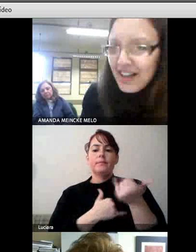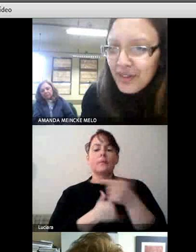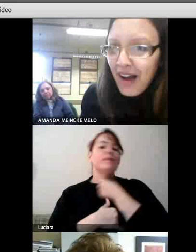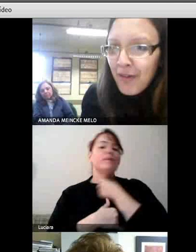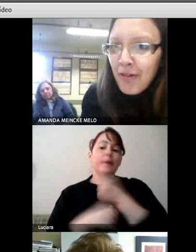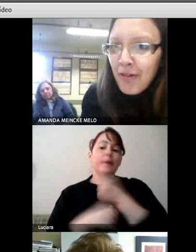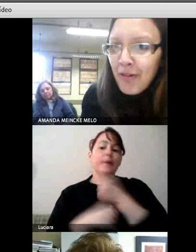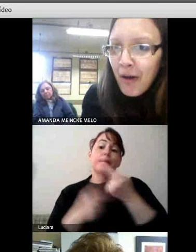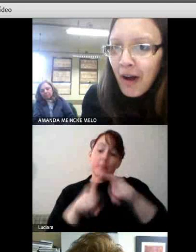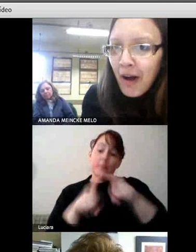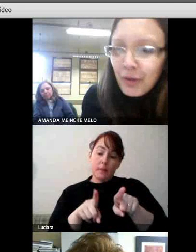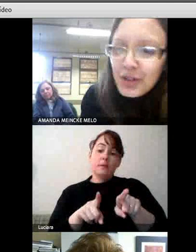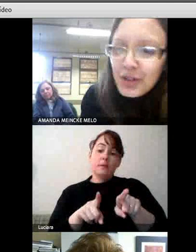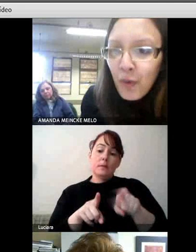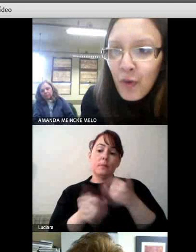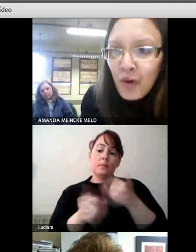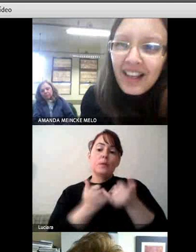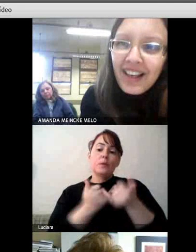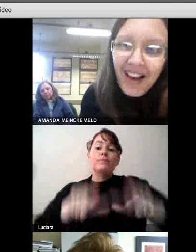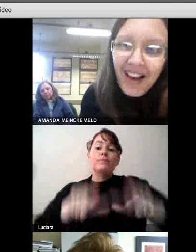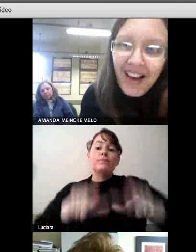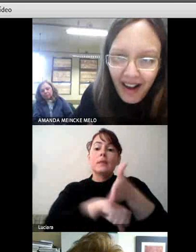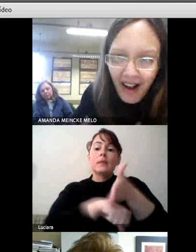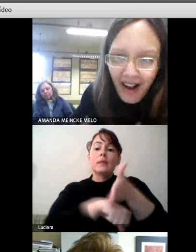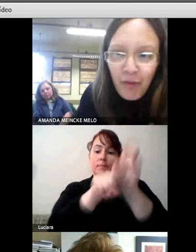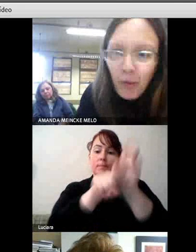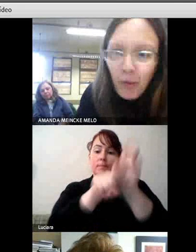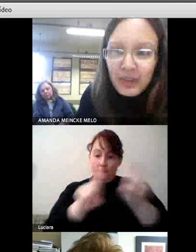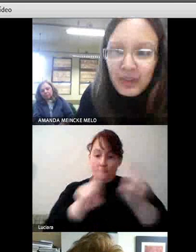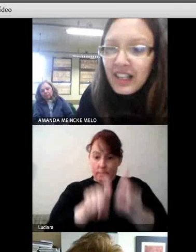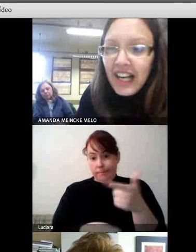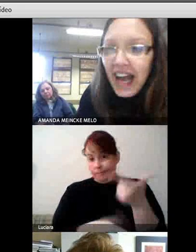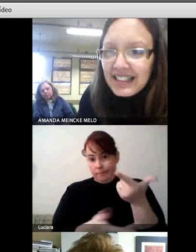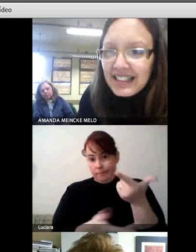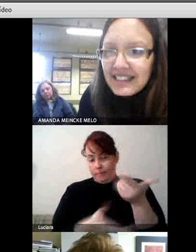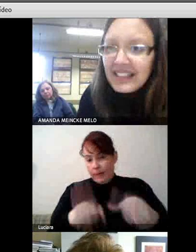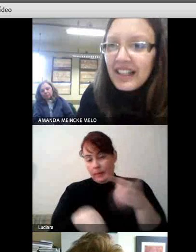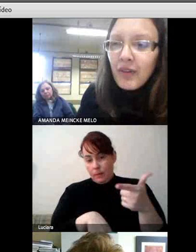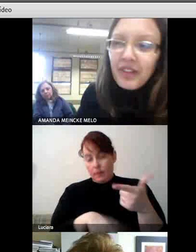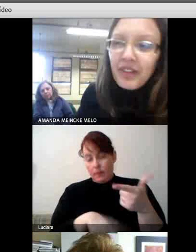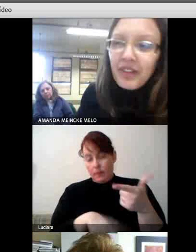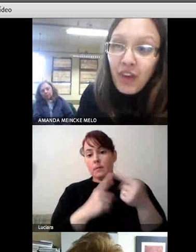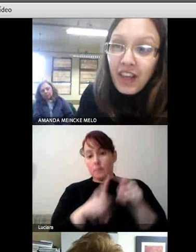acesso a um notebook, a um computador em casa, né?